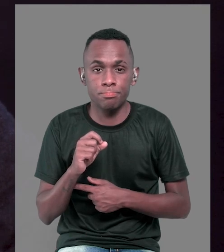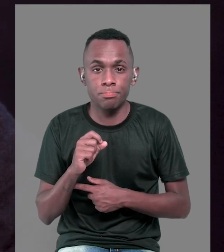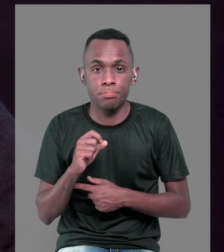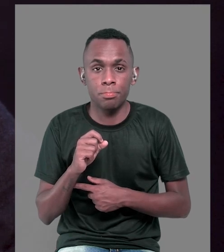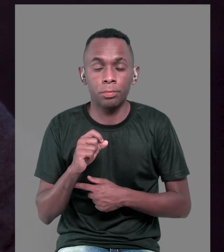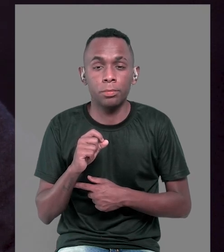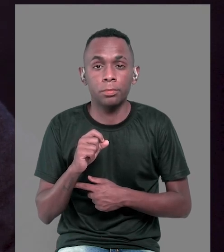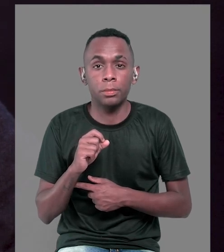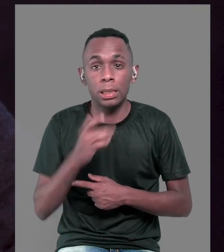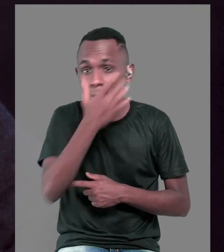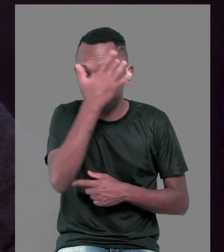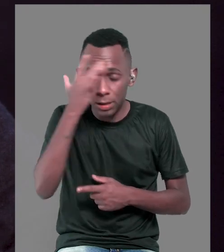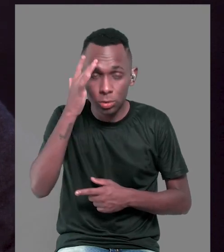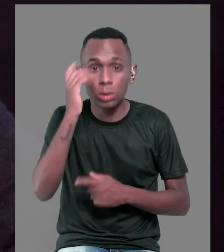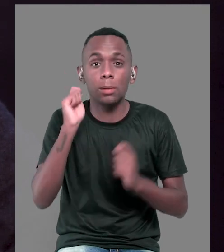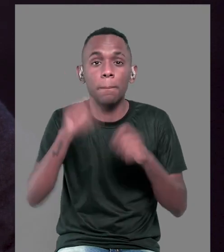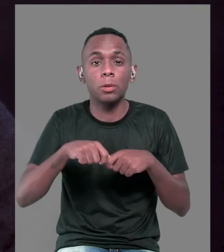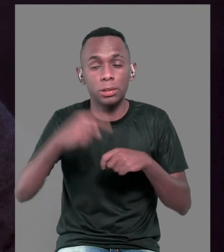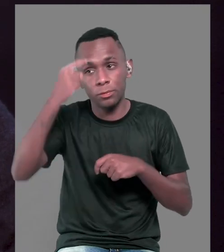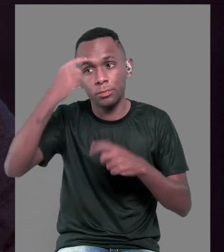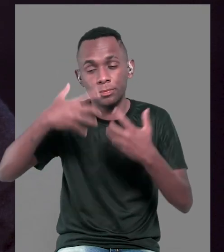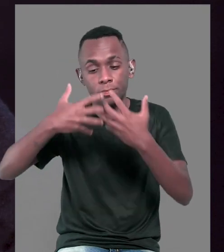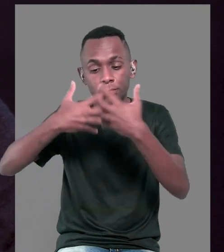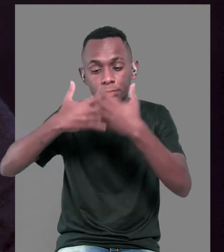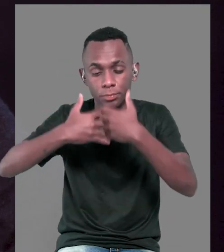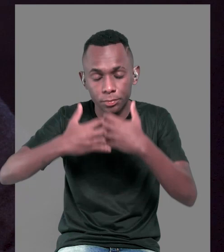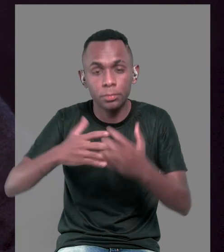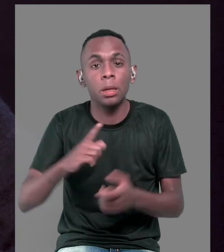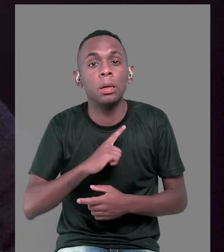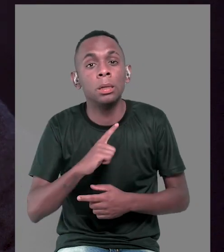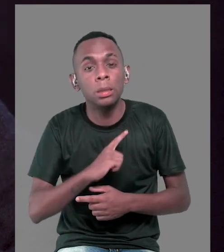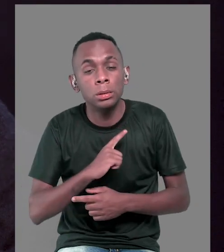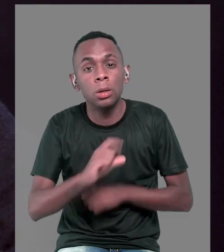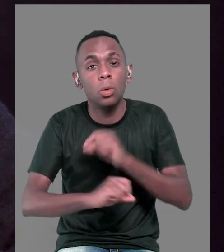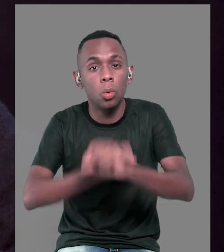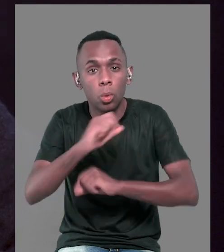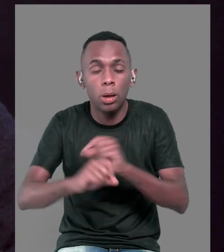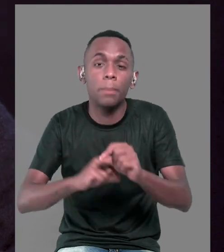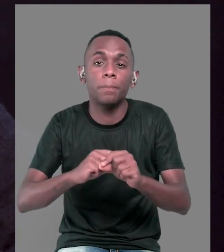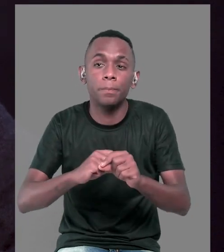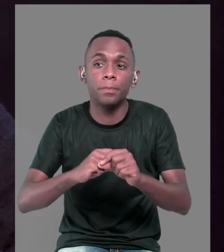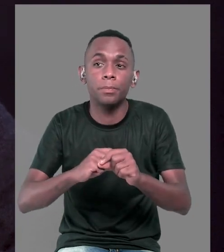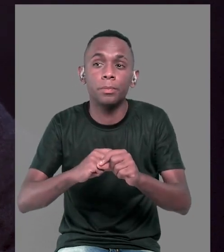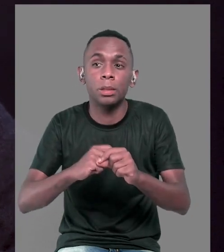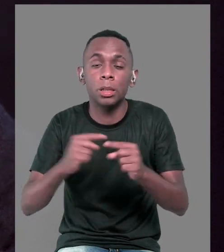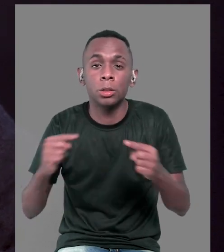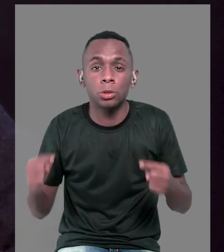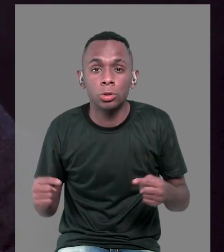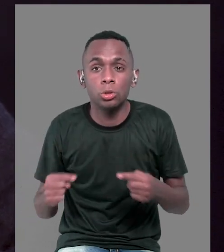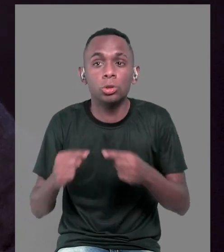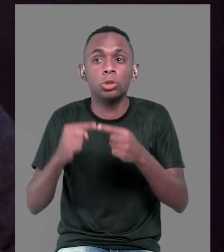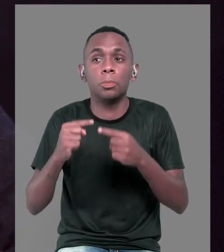os seres pensantes são dotados de faculdade individual de